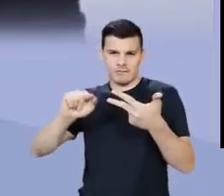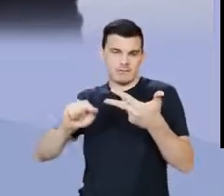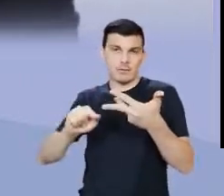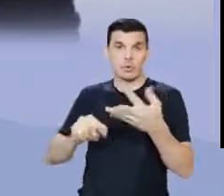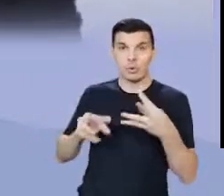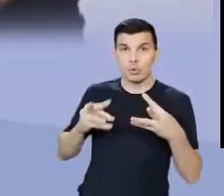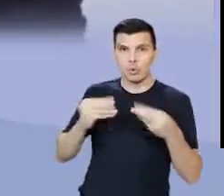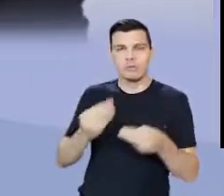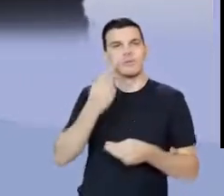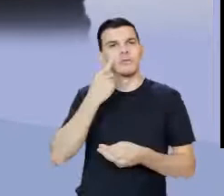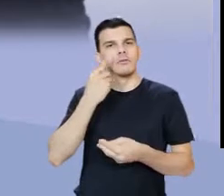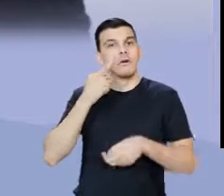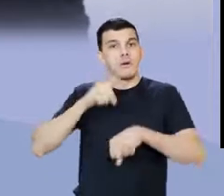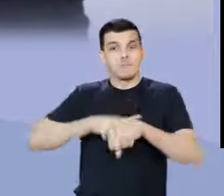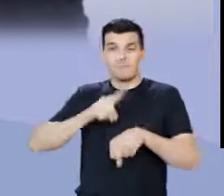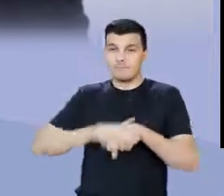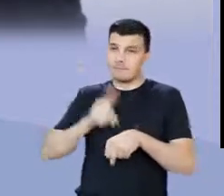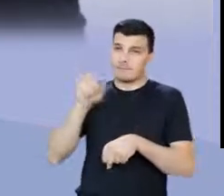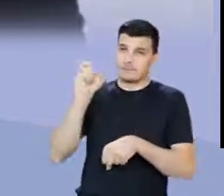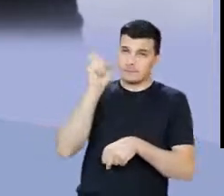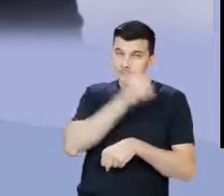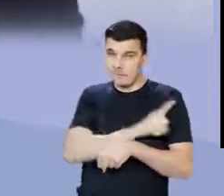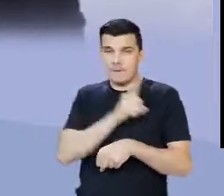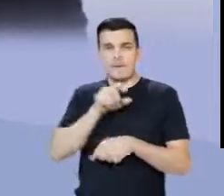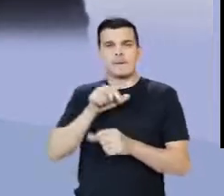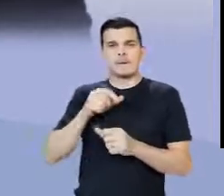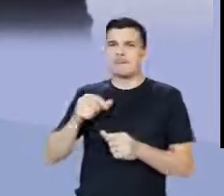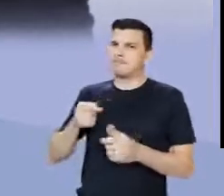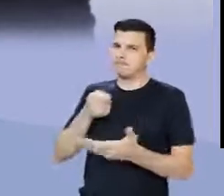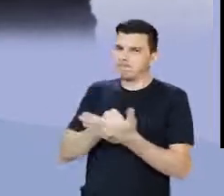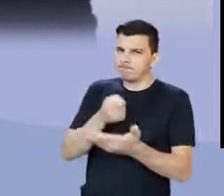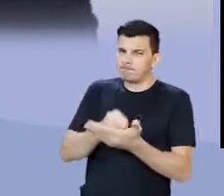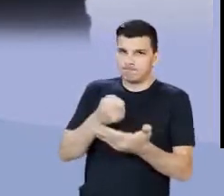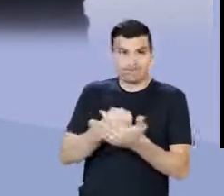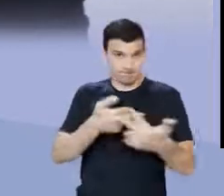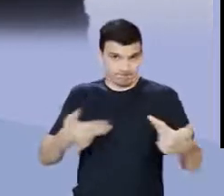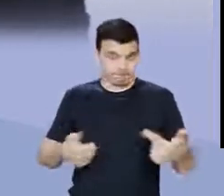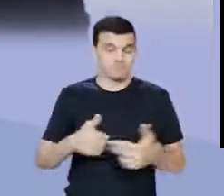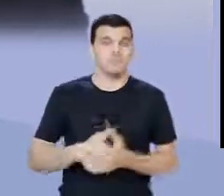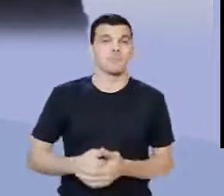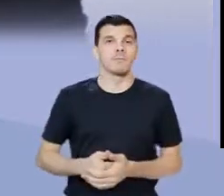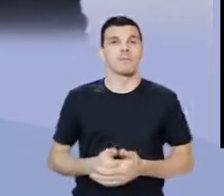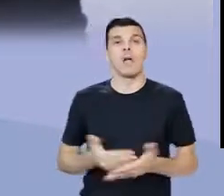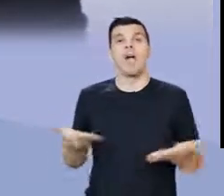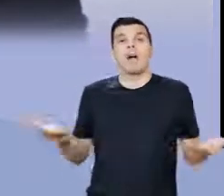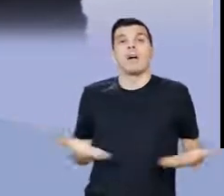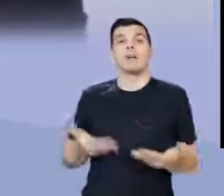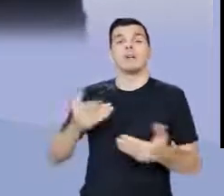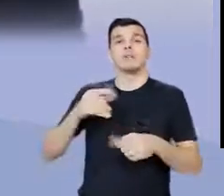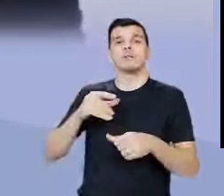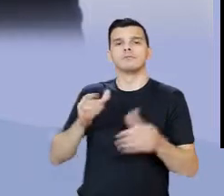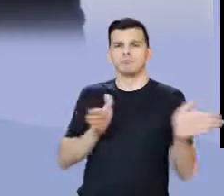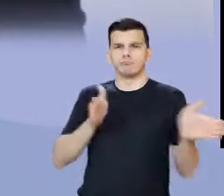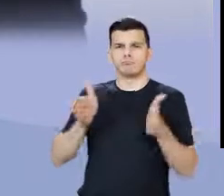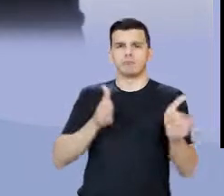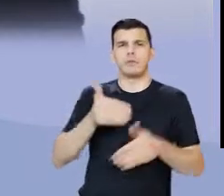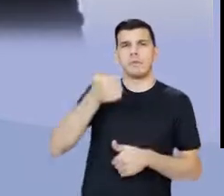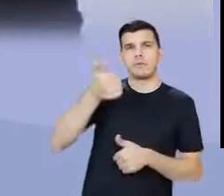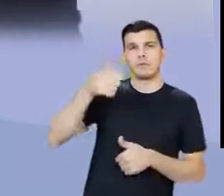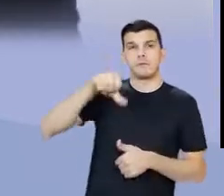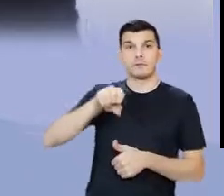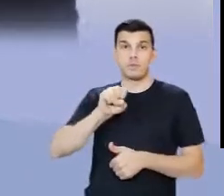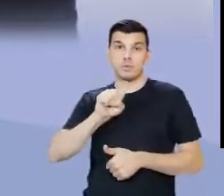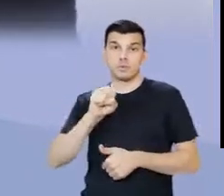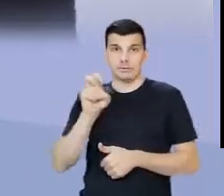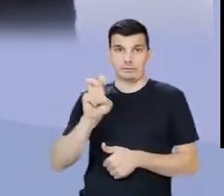atos institucionais, falamos do momento de pressão, de opressão, né, da luta armada e tudo mais. Bom, chega um momento lá por volta